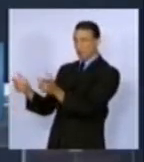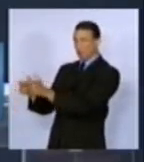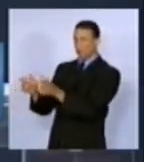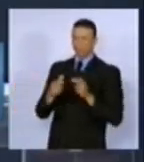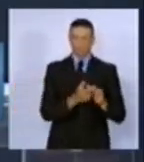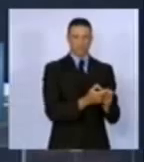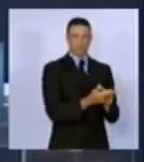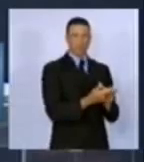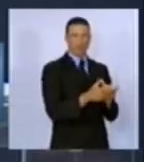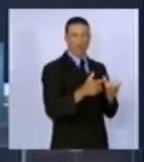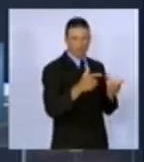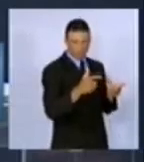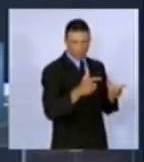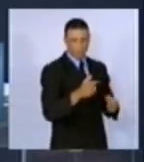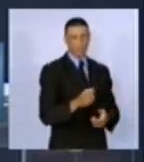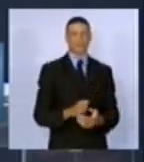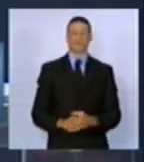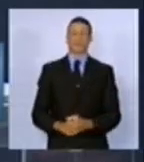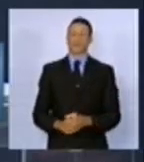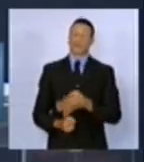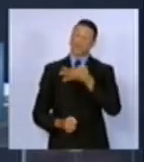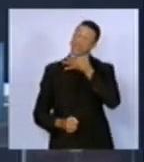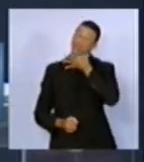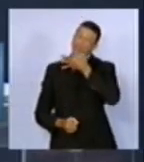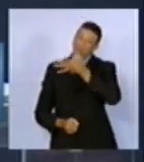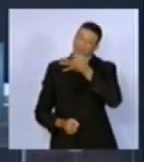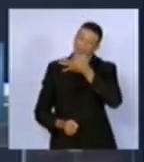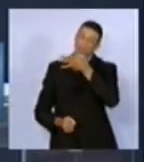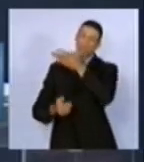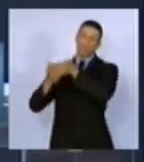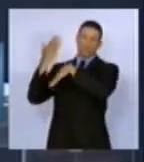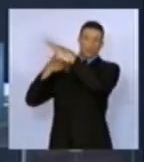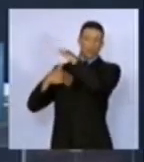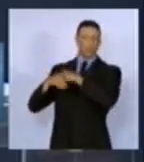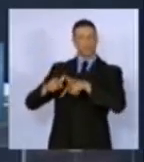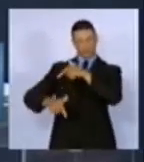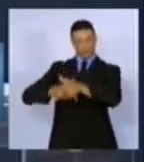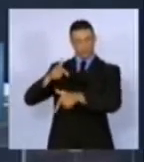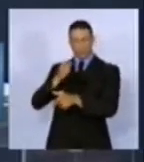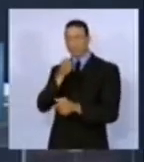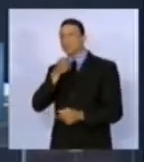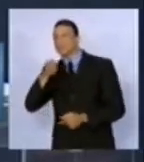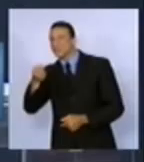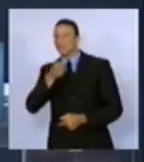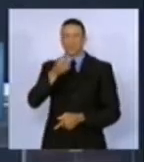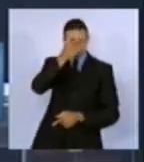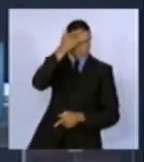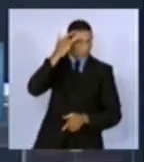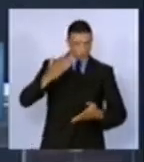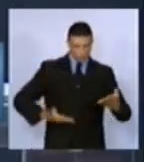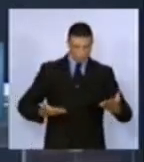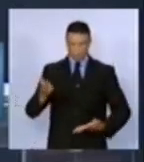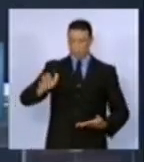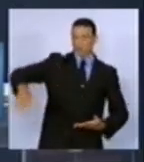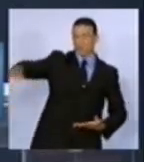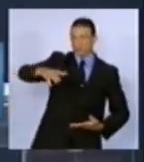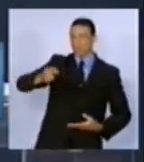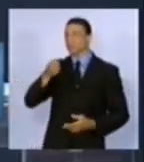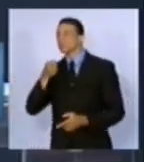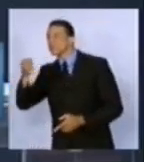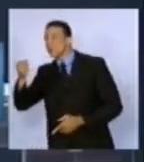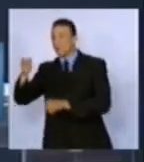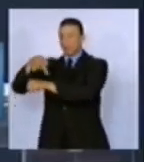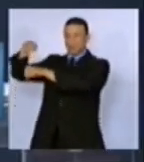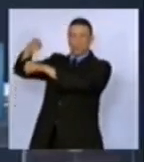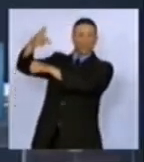eh nós temos uma hipótese nós tínhamos um trabalho em que nós entrevistamos 100 cortadores e cana migrantes